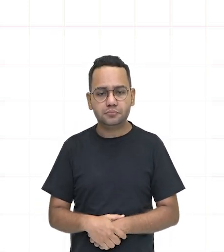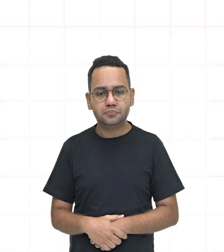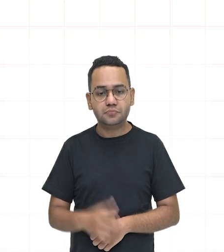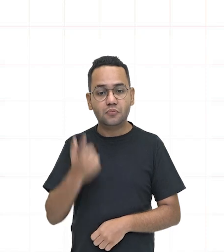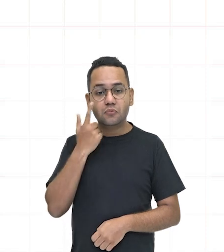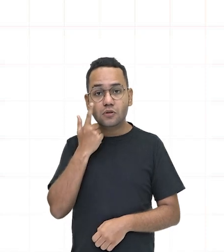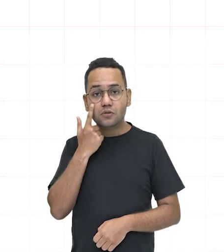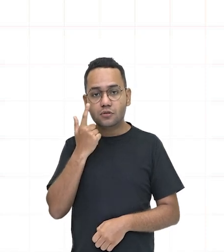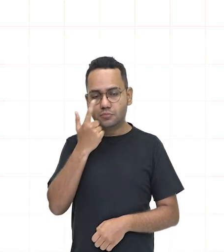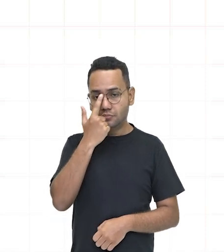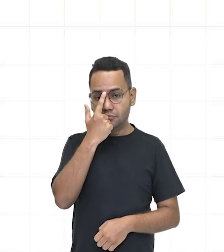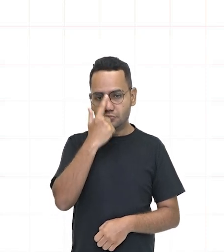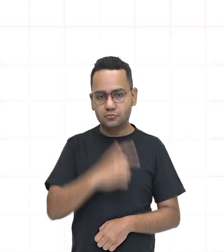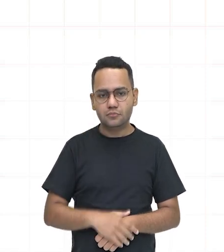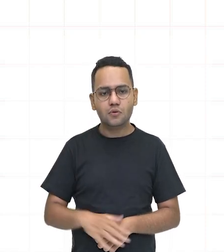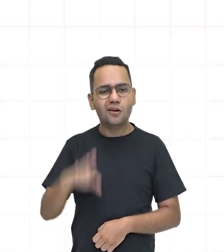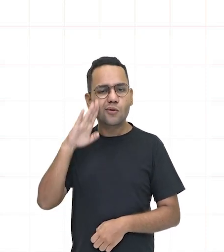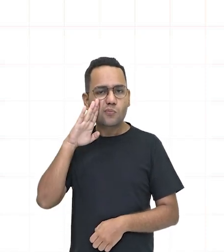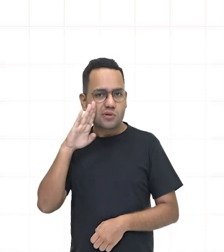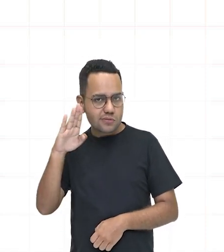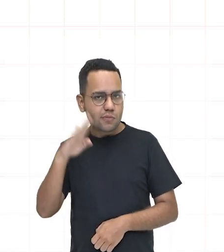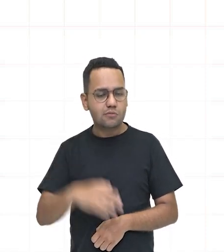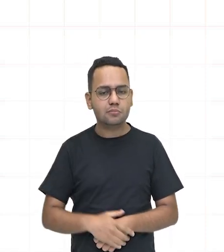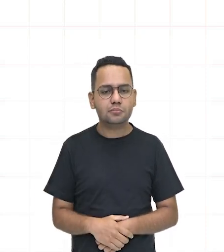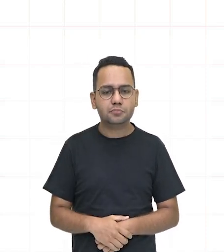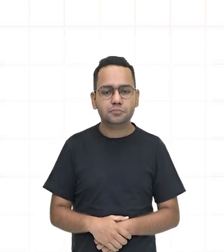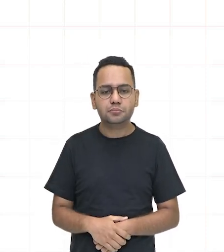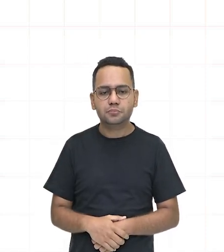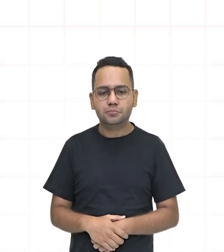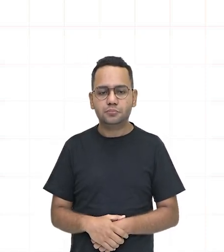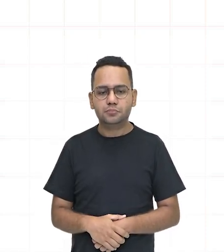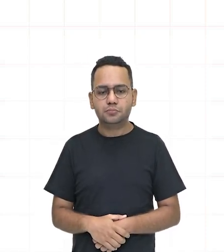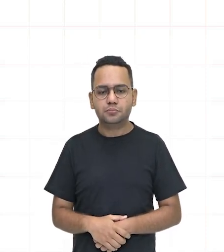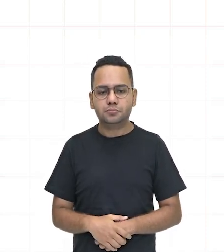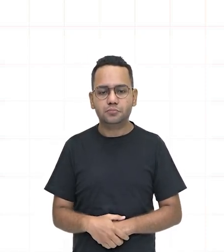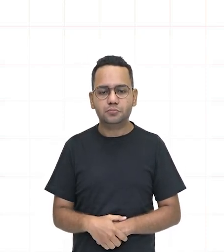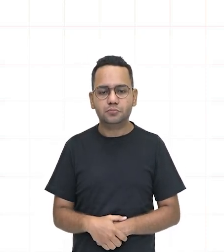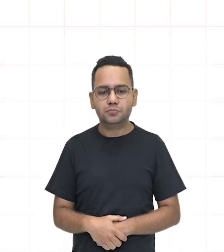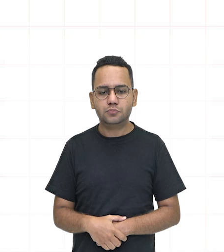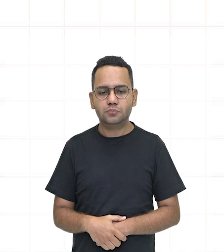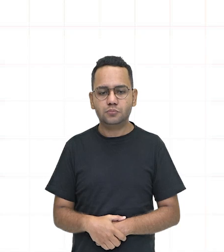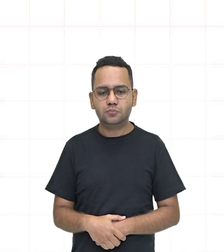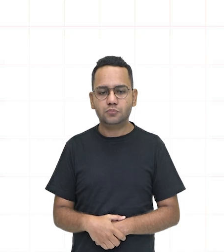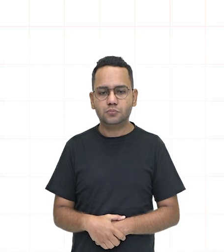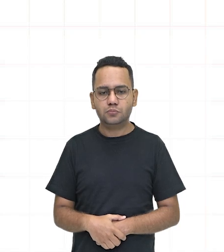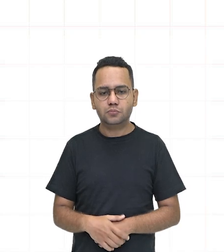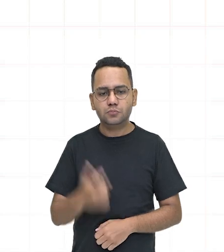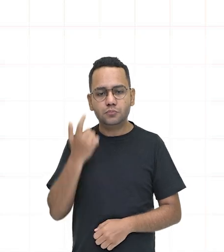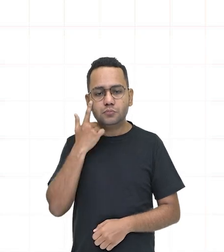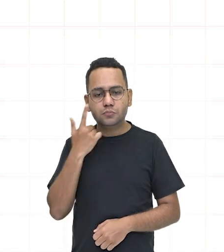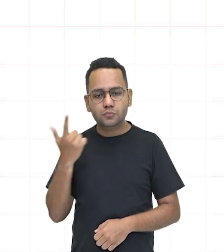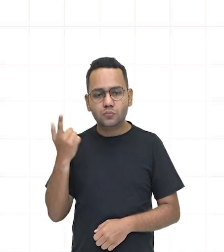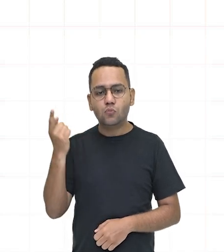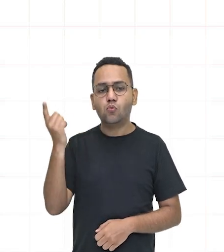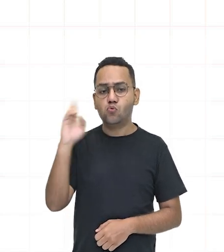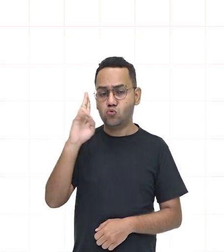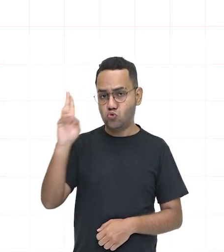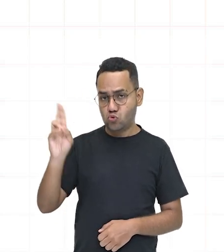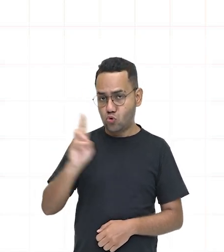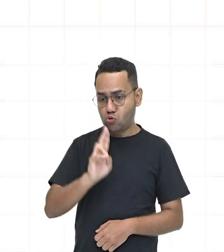que o principal vai ser a Rússia, tá? São os principais estados membros, né? Bielorrússia,